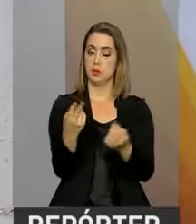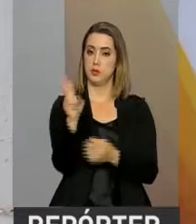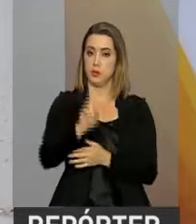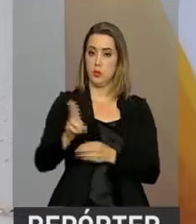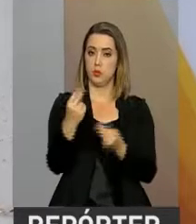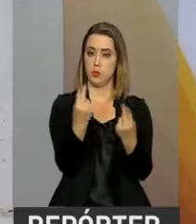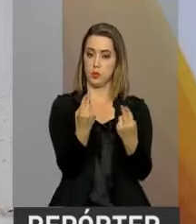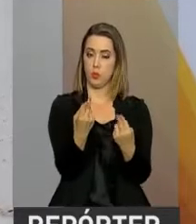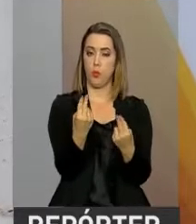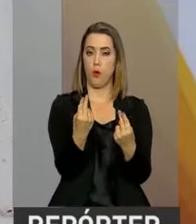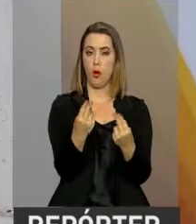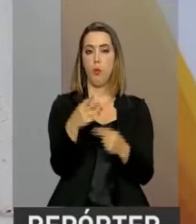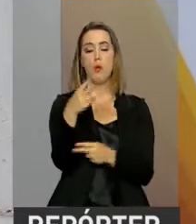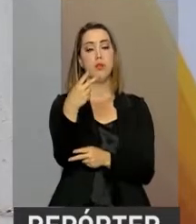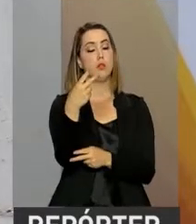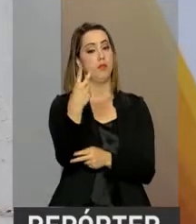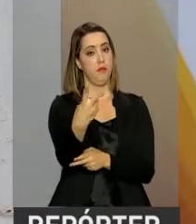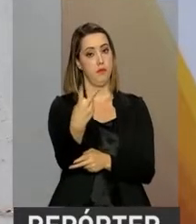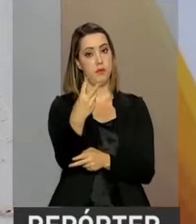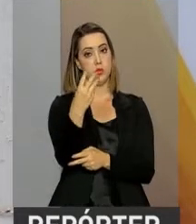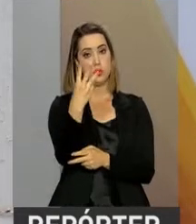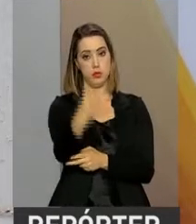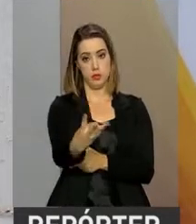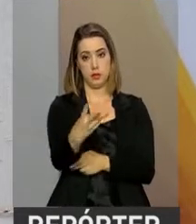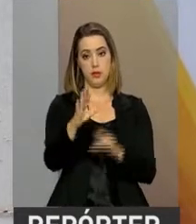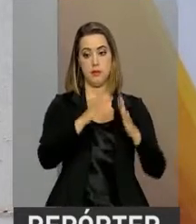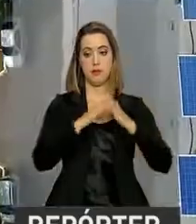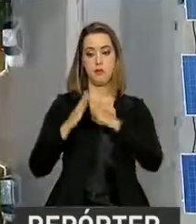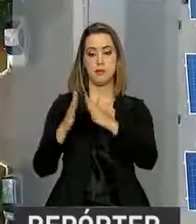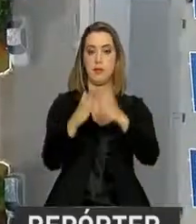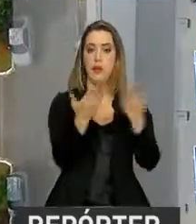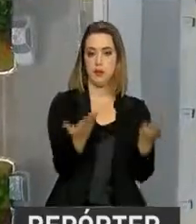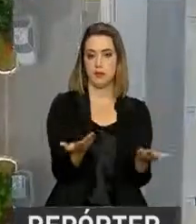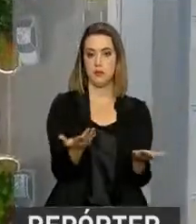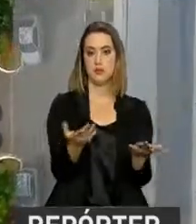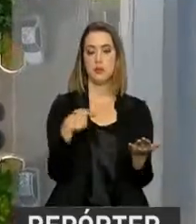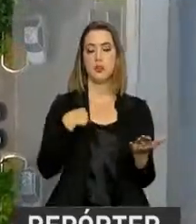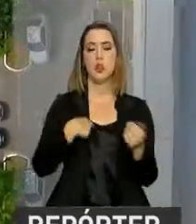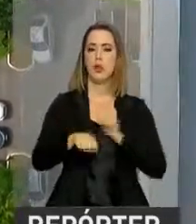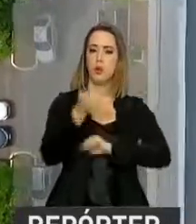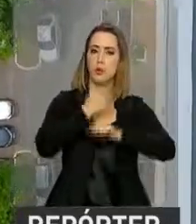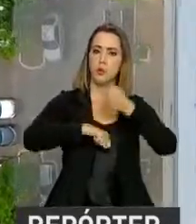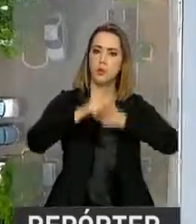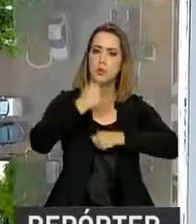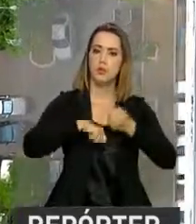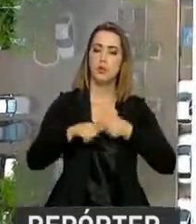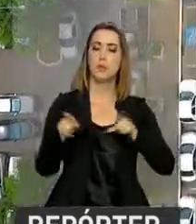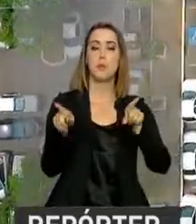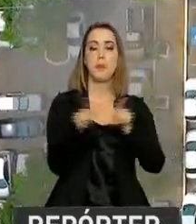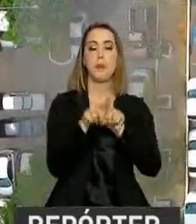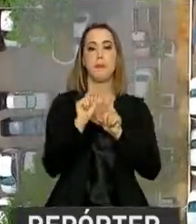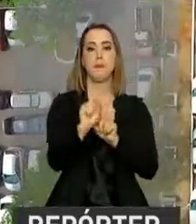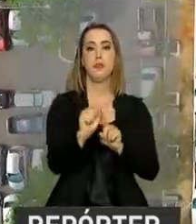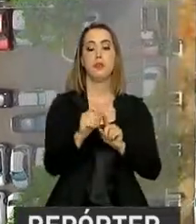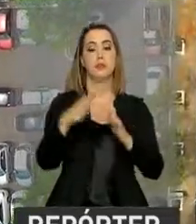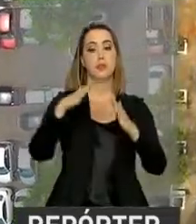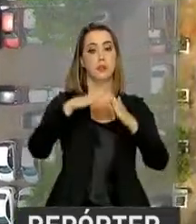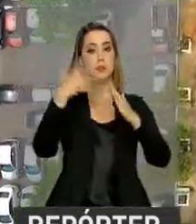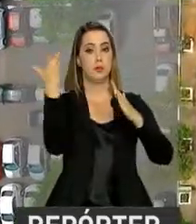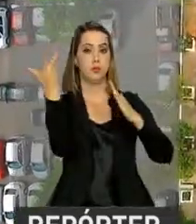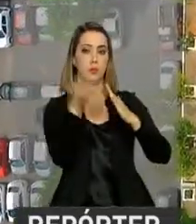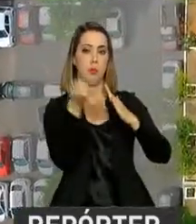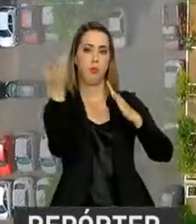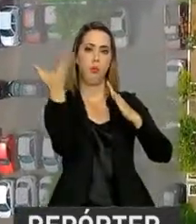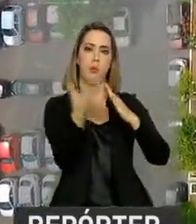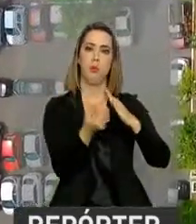de 23 residências com 3 a 4 moradores. Além da economia, a energia elétrica gerada pelo sistema